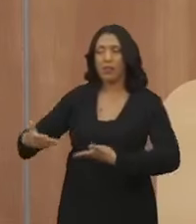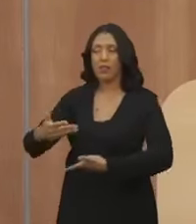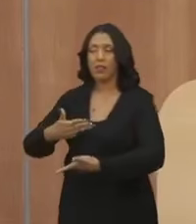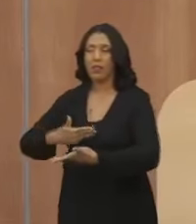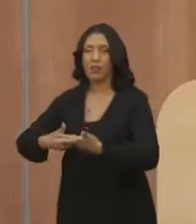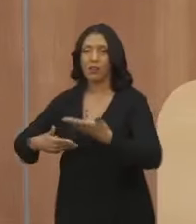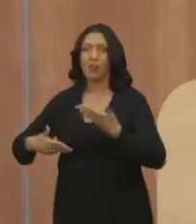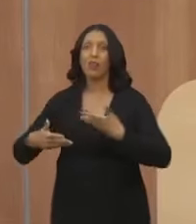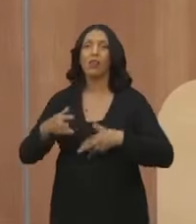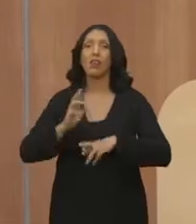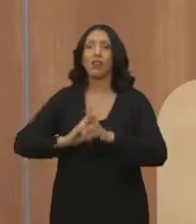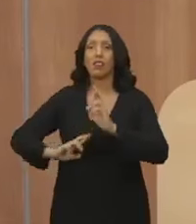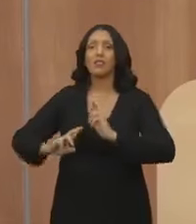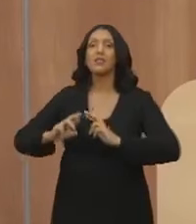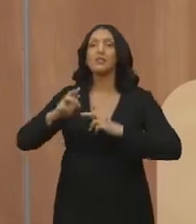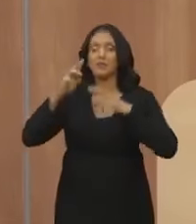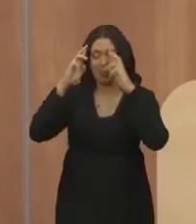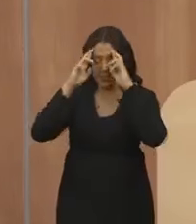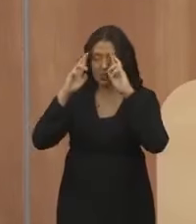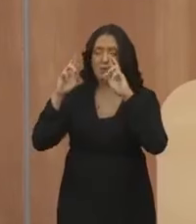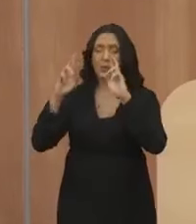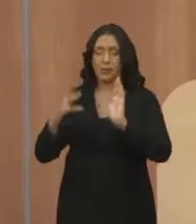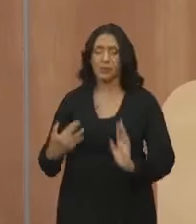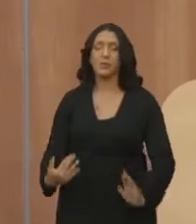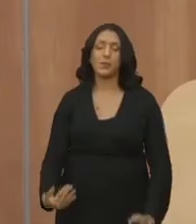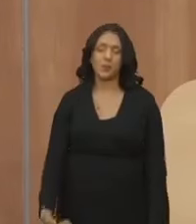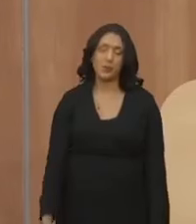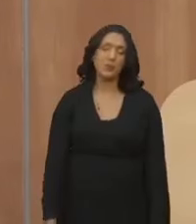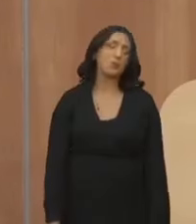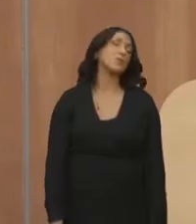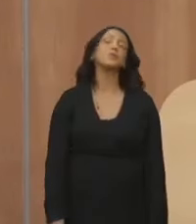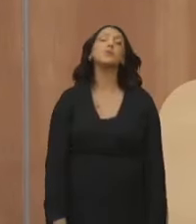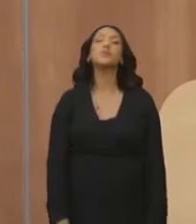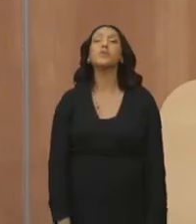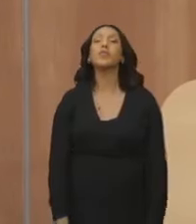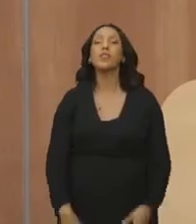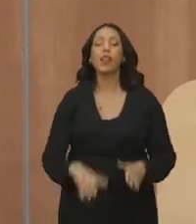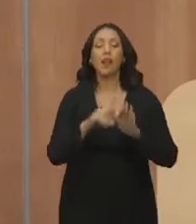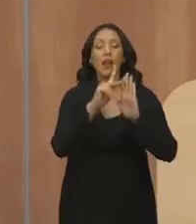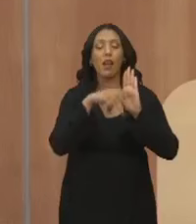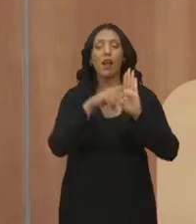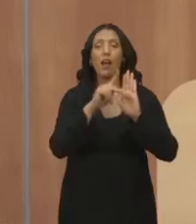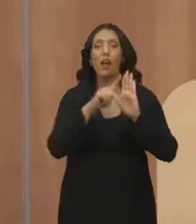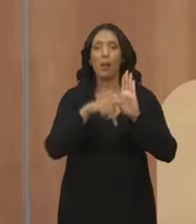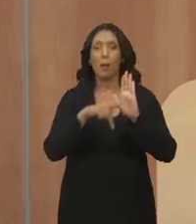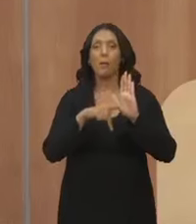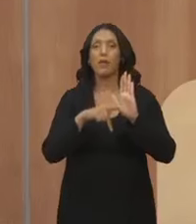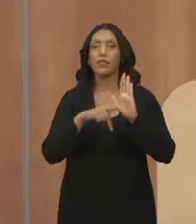do Veranejal. É um projeto que foi encaminhado a essa casa, que cria